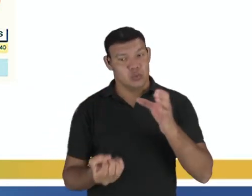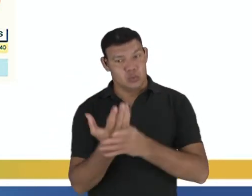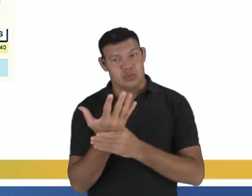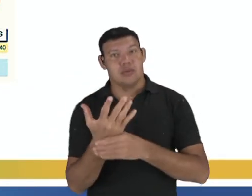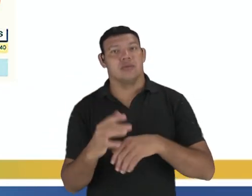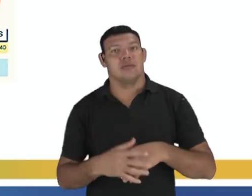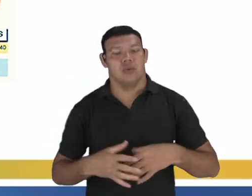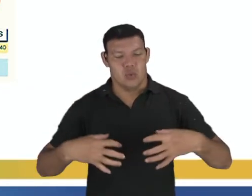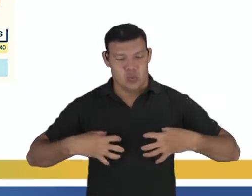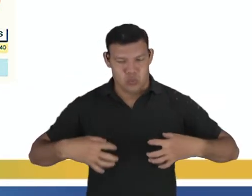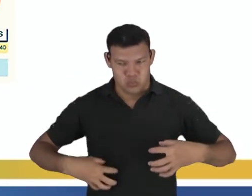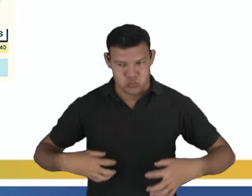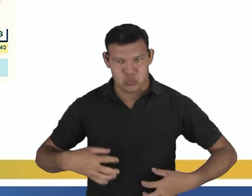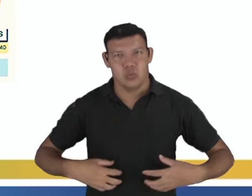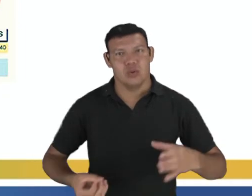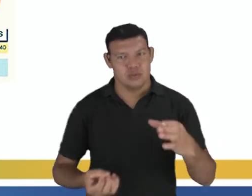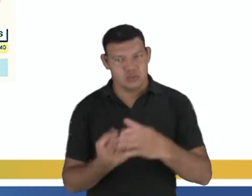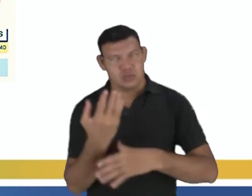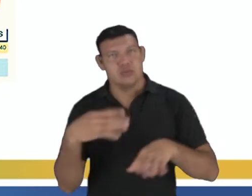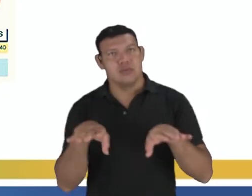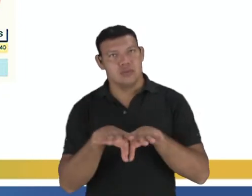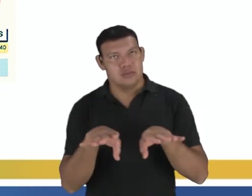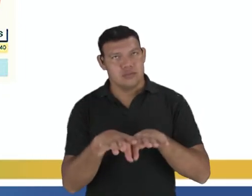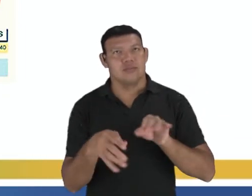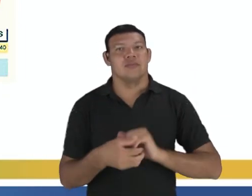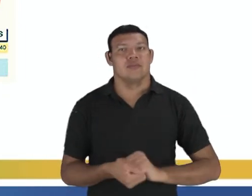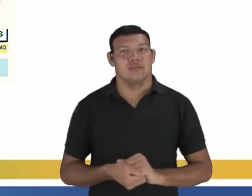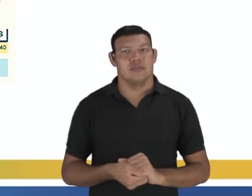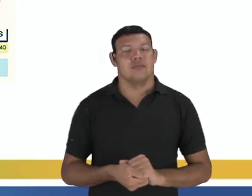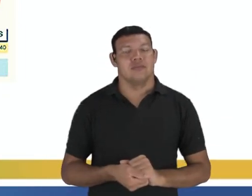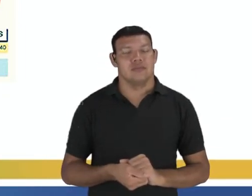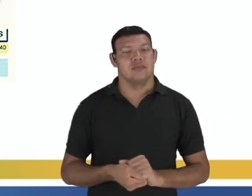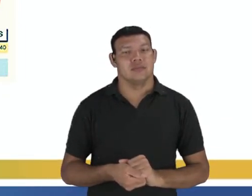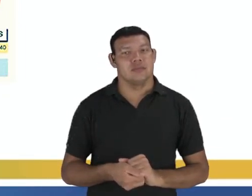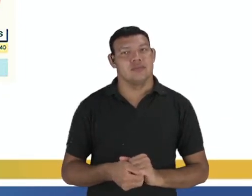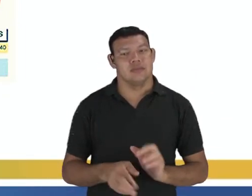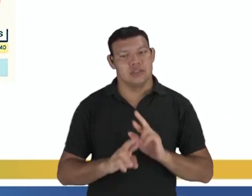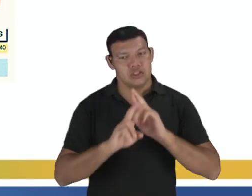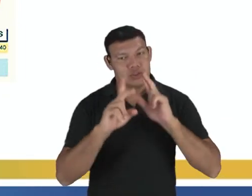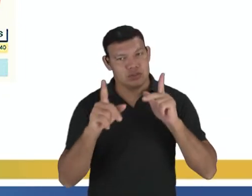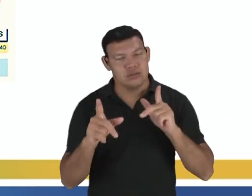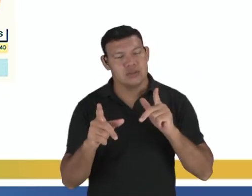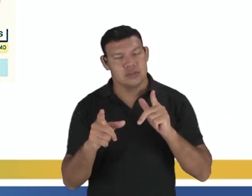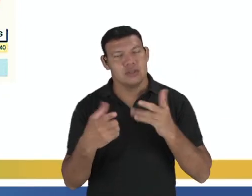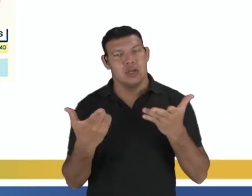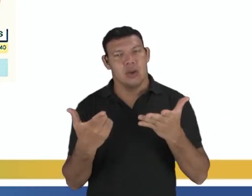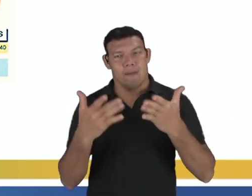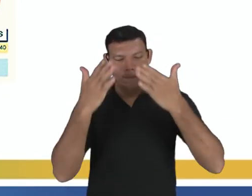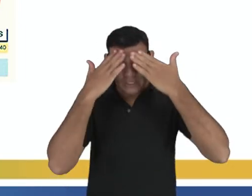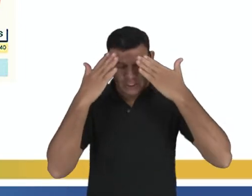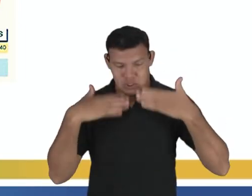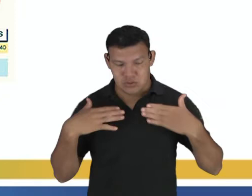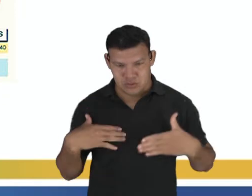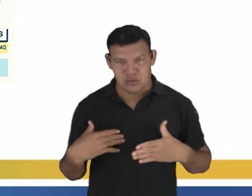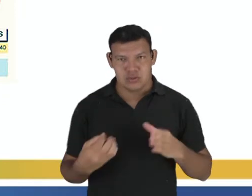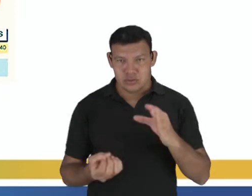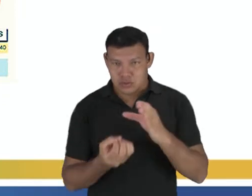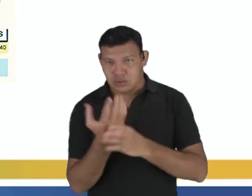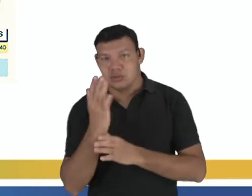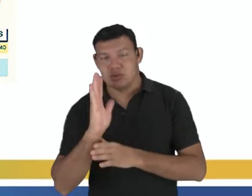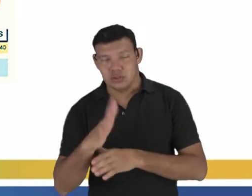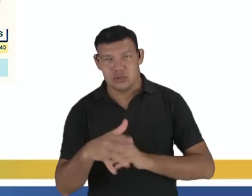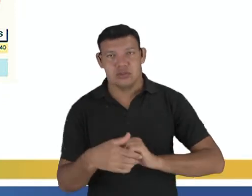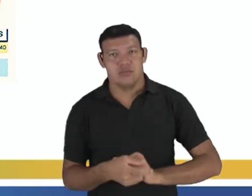órgãos tá no fim desse período o feto já se encontra bastante distinto com as estruturas principais já formadas